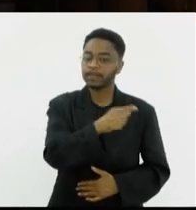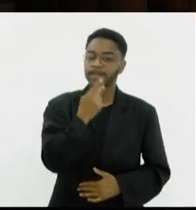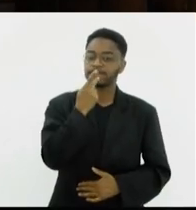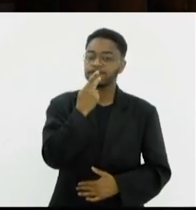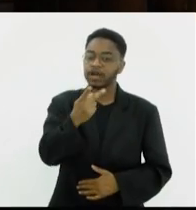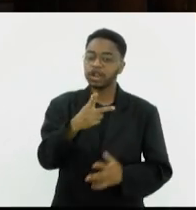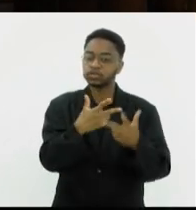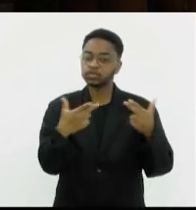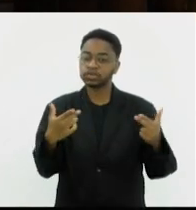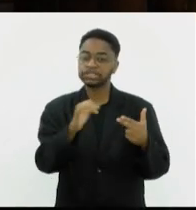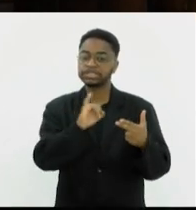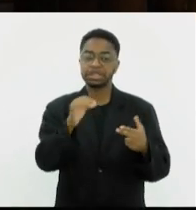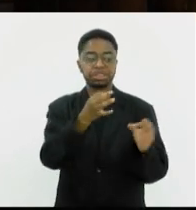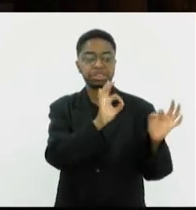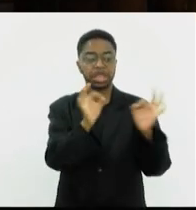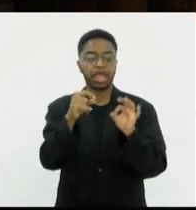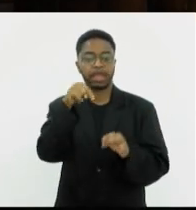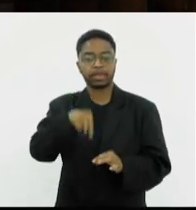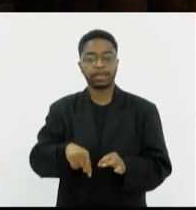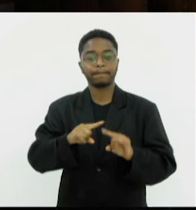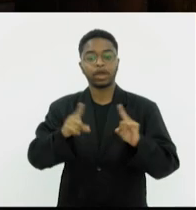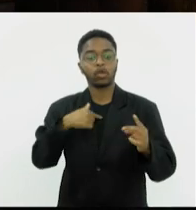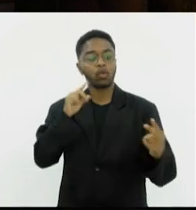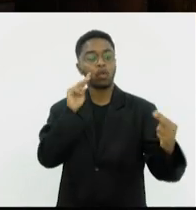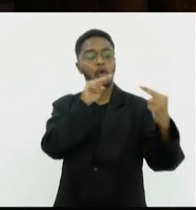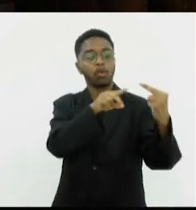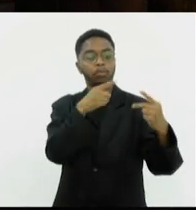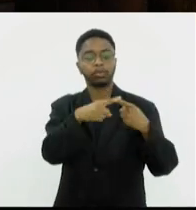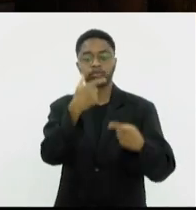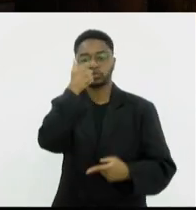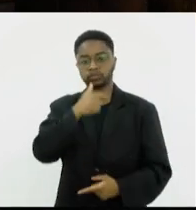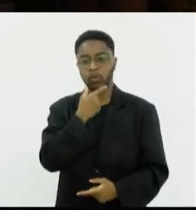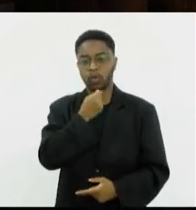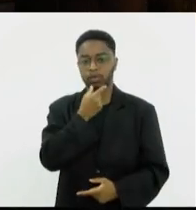não tem ninguém aqui. Eu falo olhando nos seus olhos, porque eu sou homem.